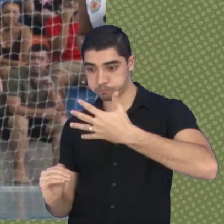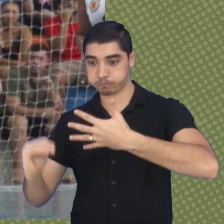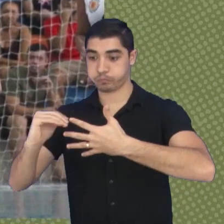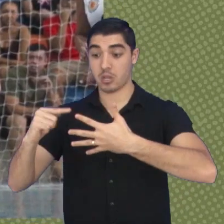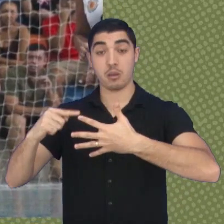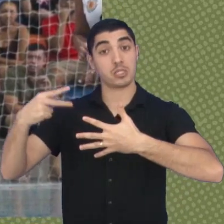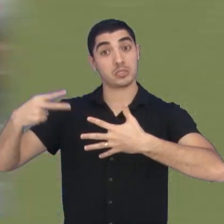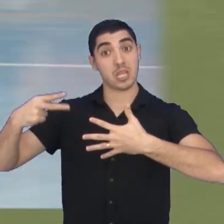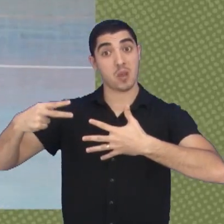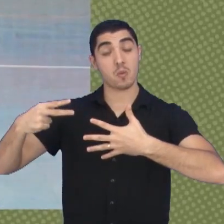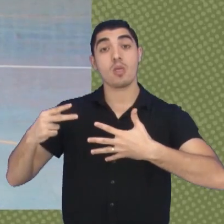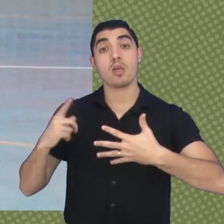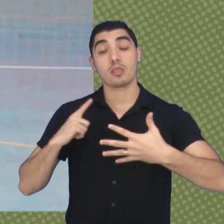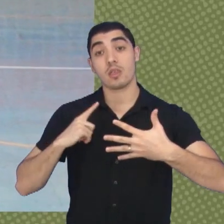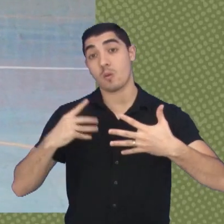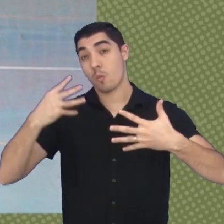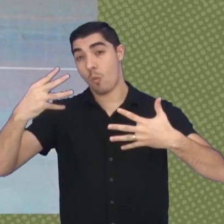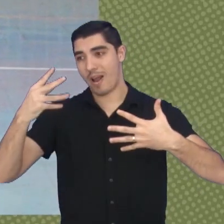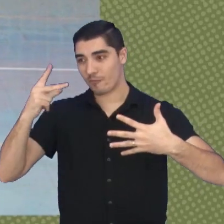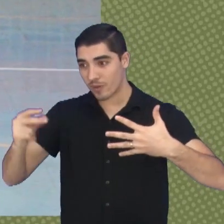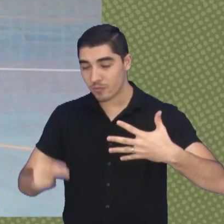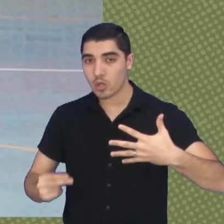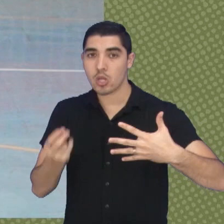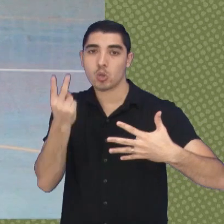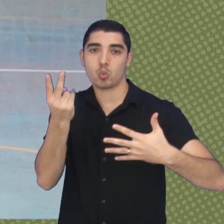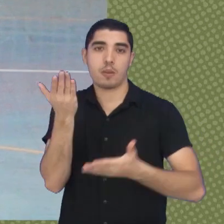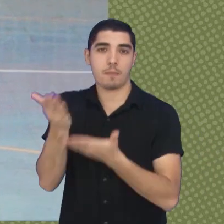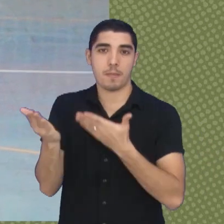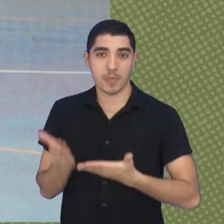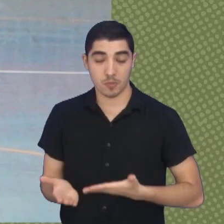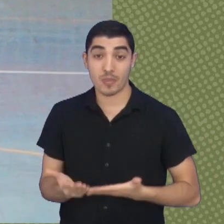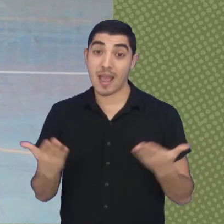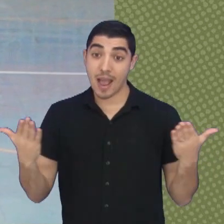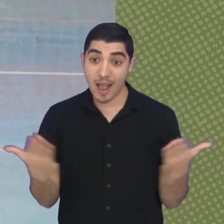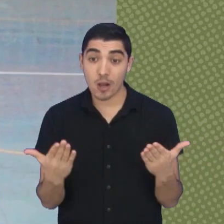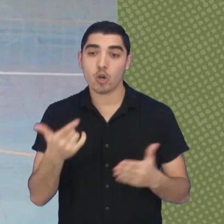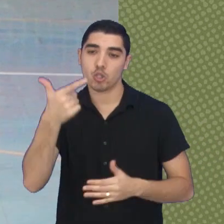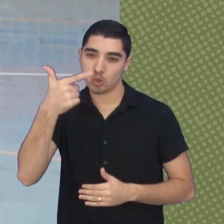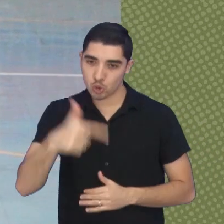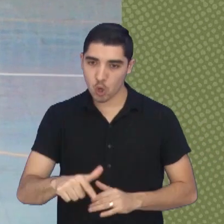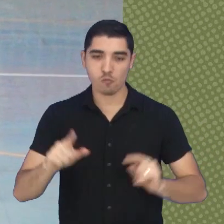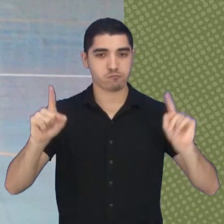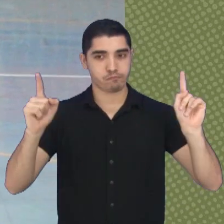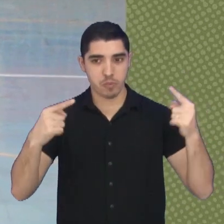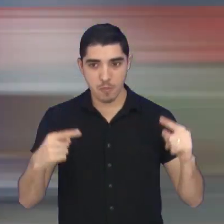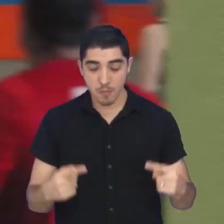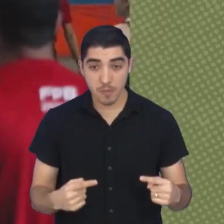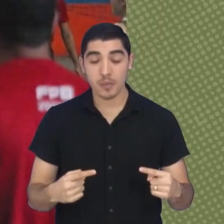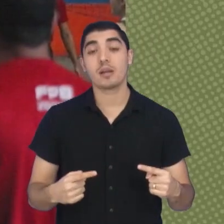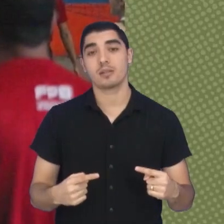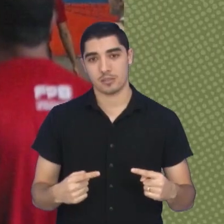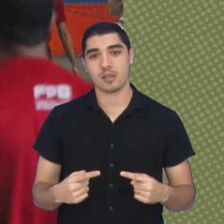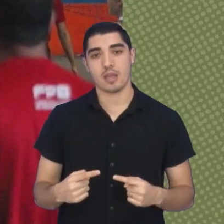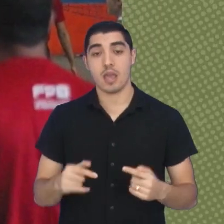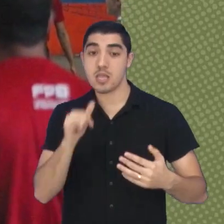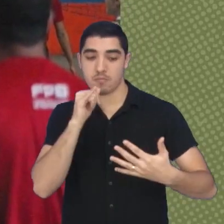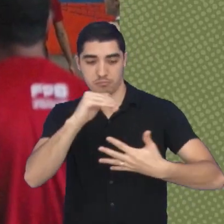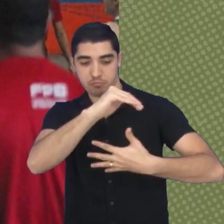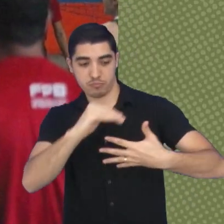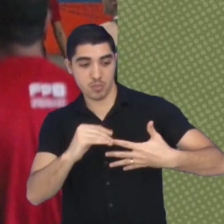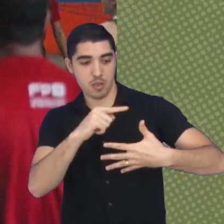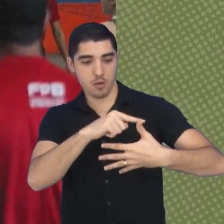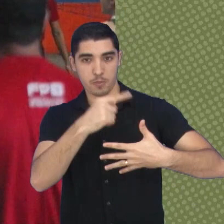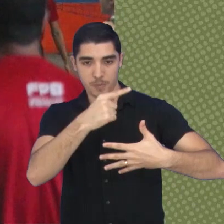com 4 vitórias e 2 derrotas em 6 jogos. Agora será feita aquela fase de realinhamento das equipes, onde estarão os